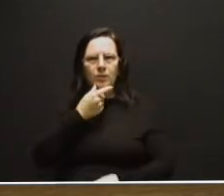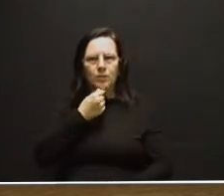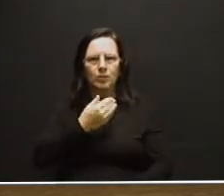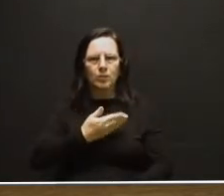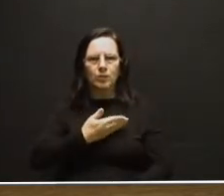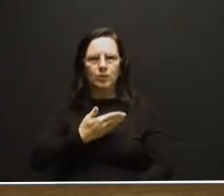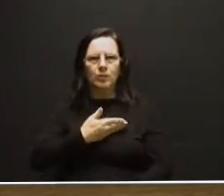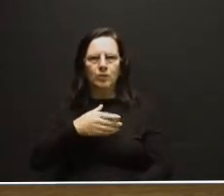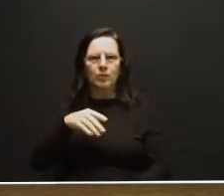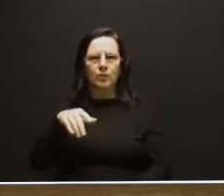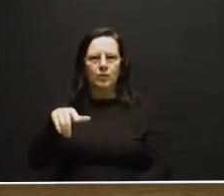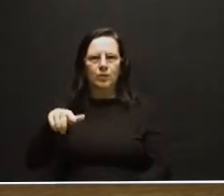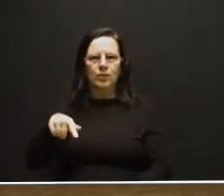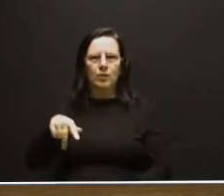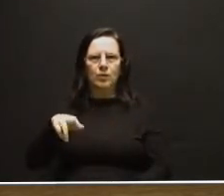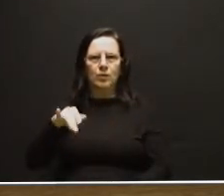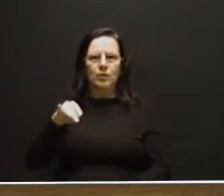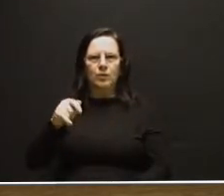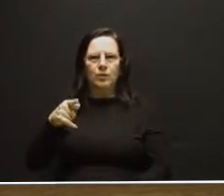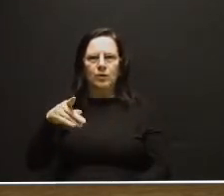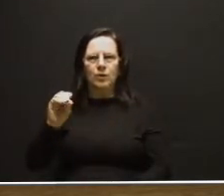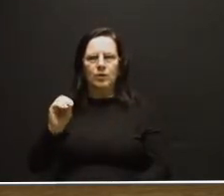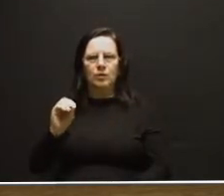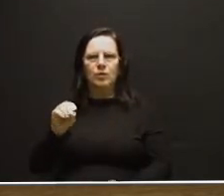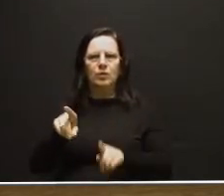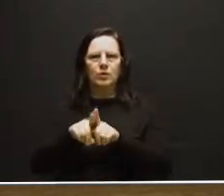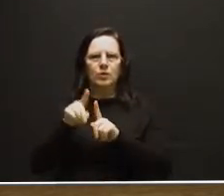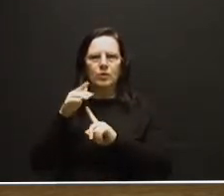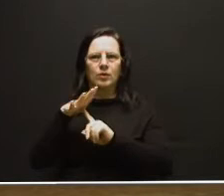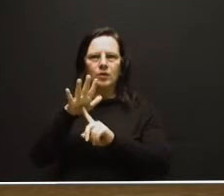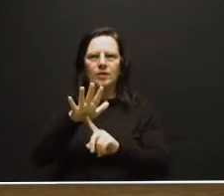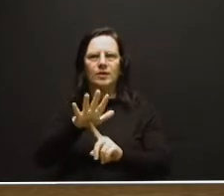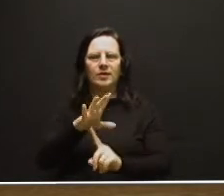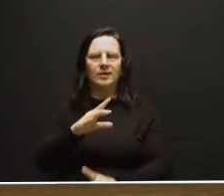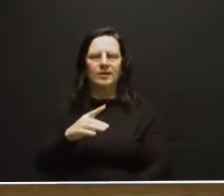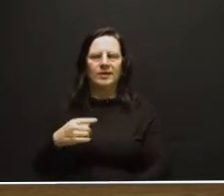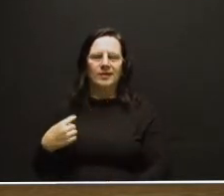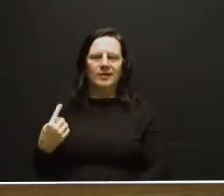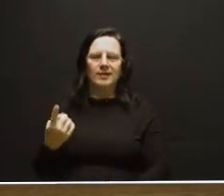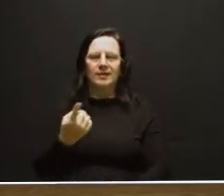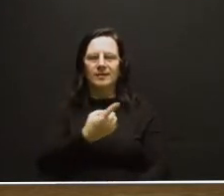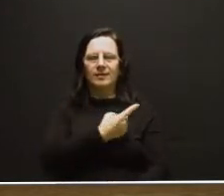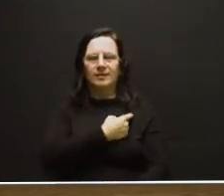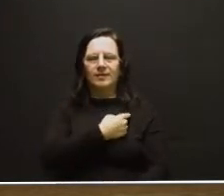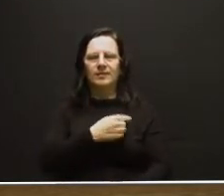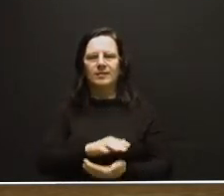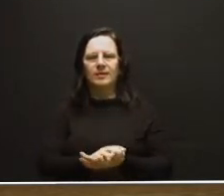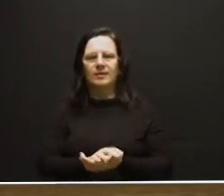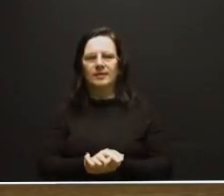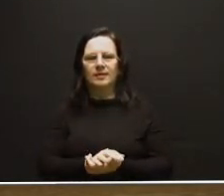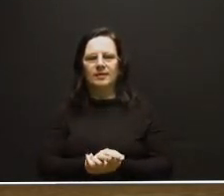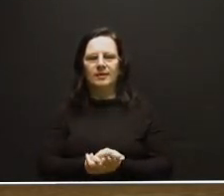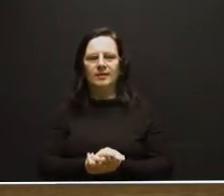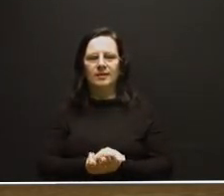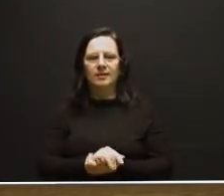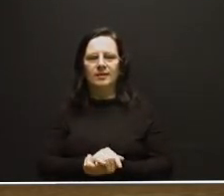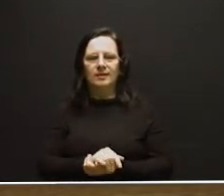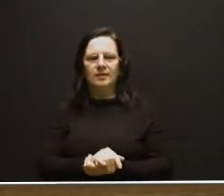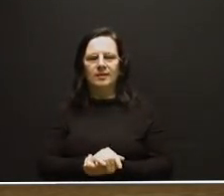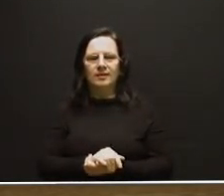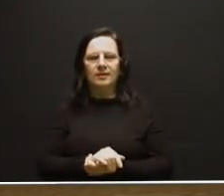queixam de que a praça é sempre nossa questão quero dizer que você mais uma vez